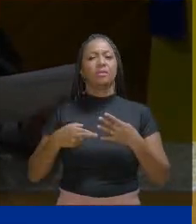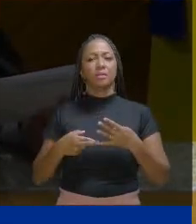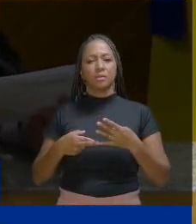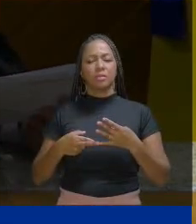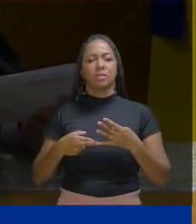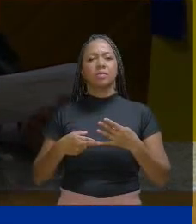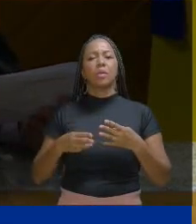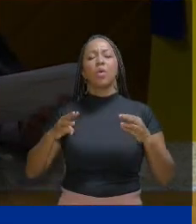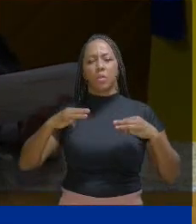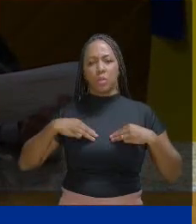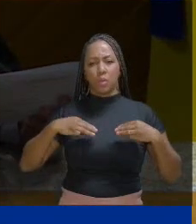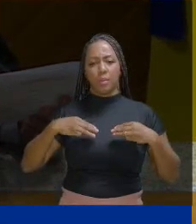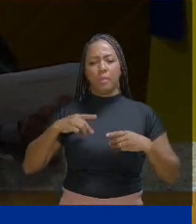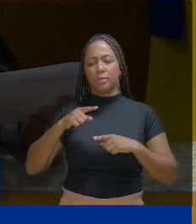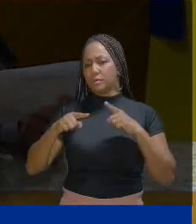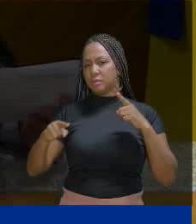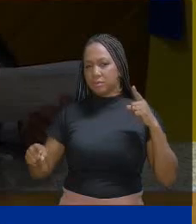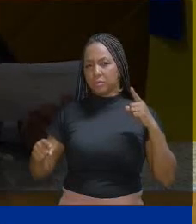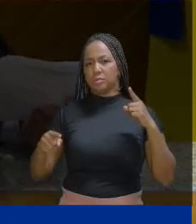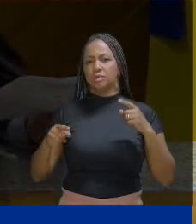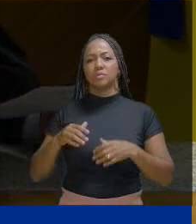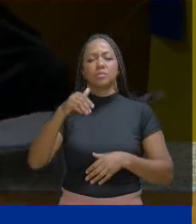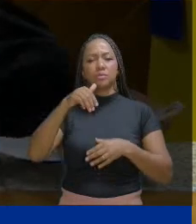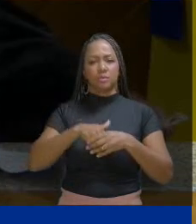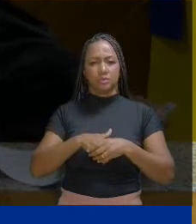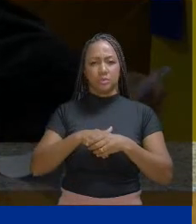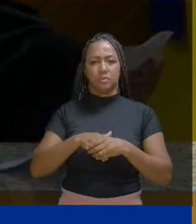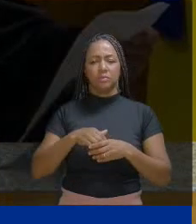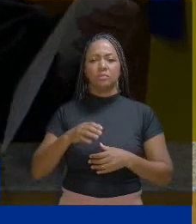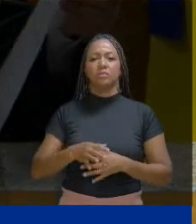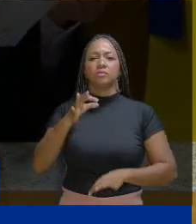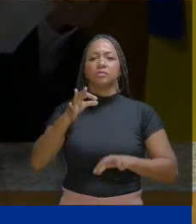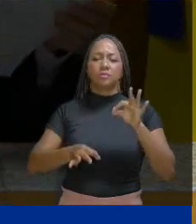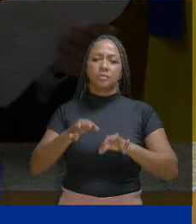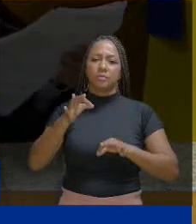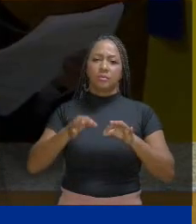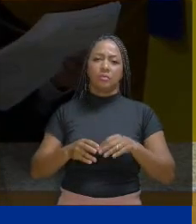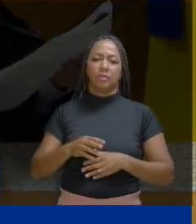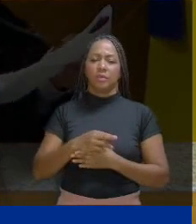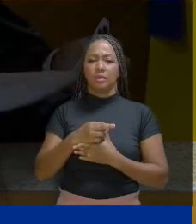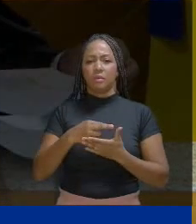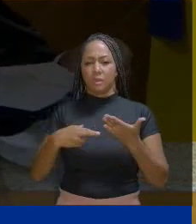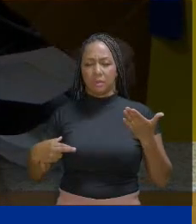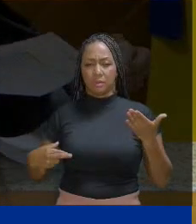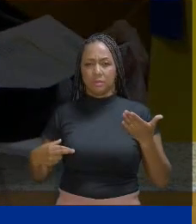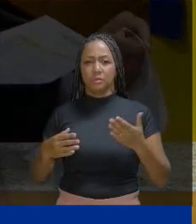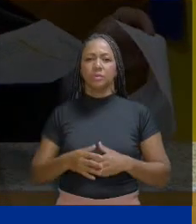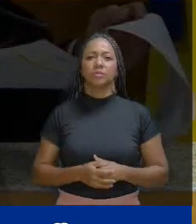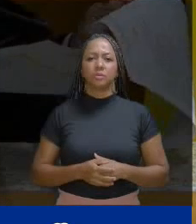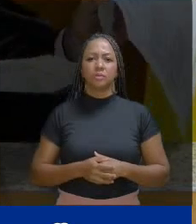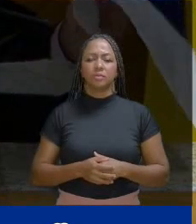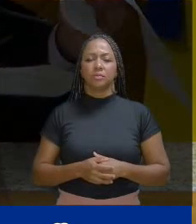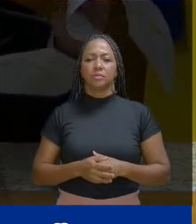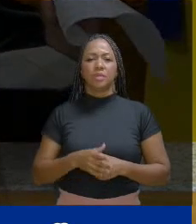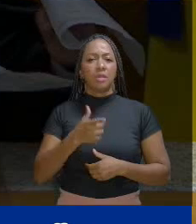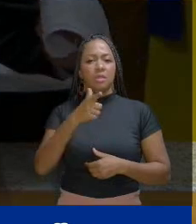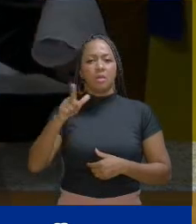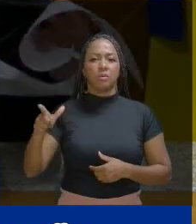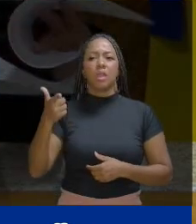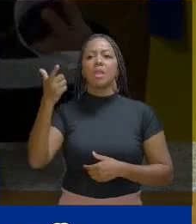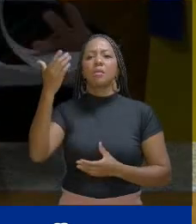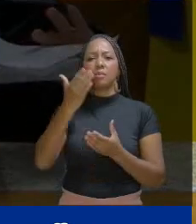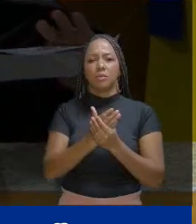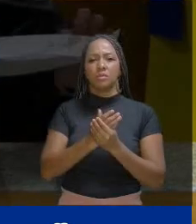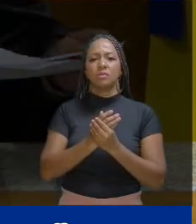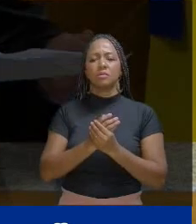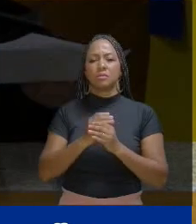recurso e, no mérito, negou-lhe provimento dos termos de voto proferido pelo juiz relator. Não havendo outros